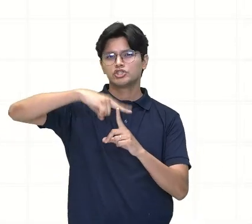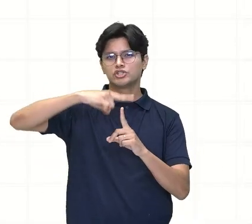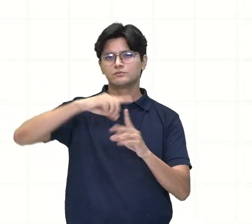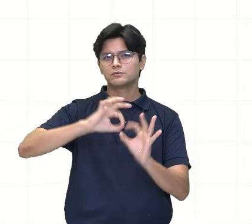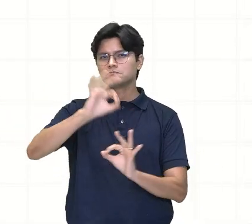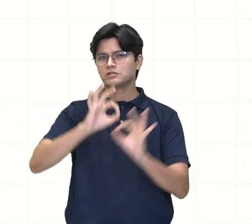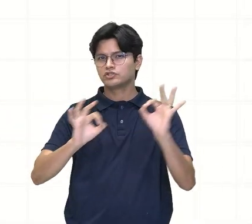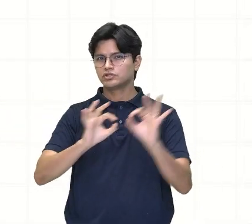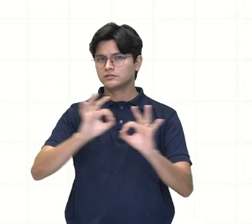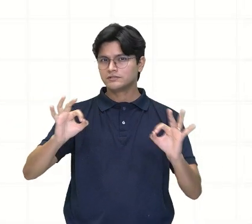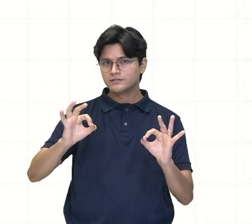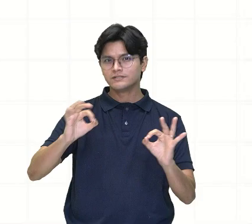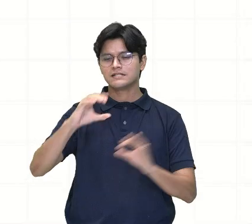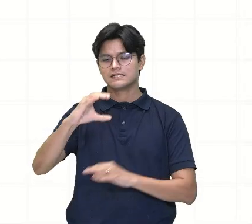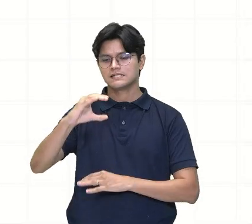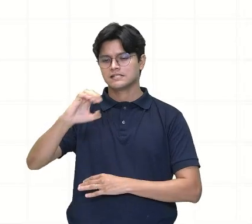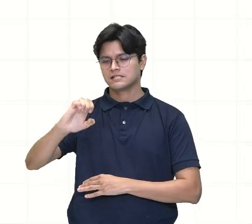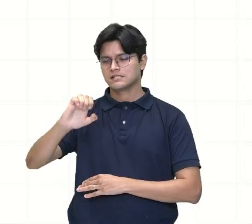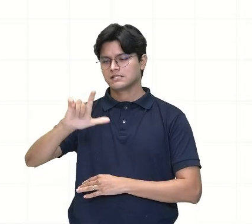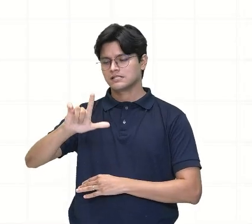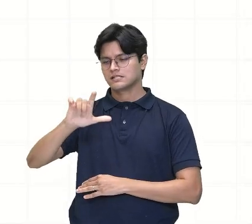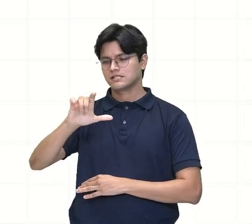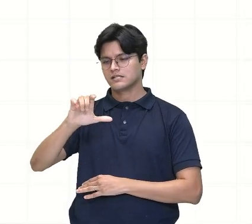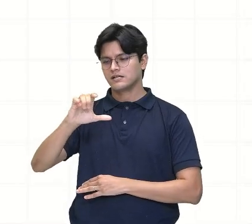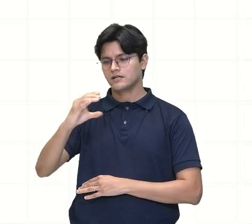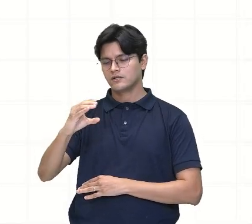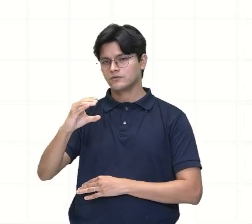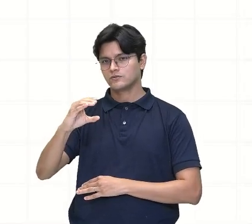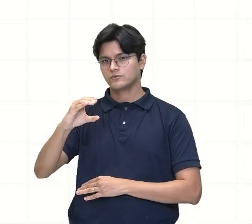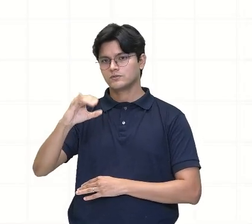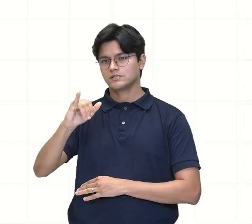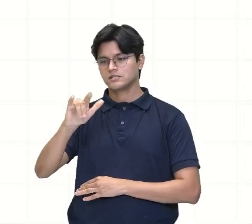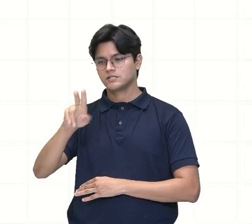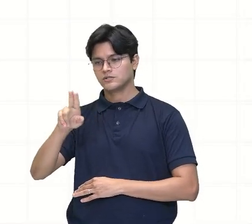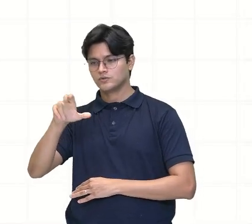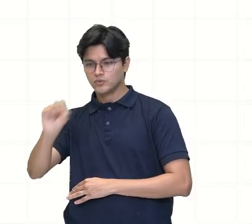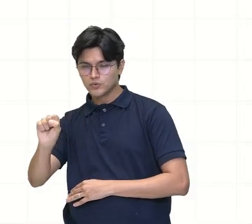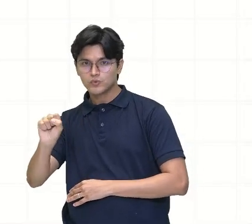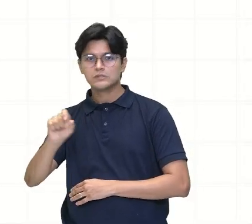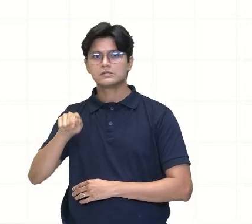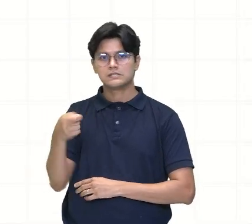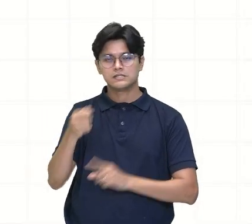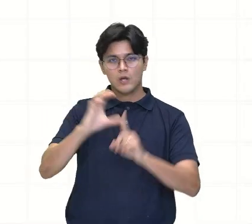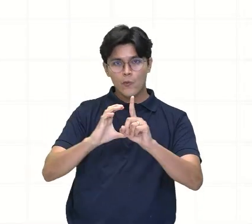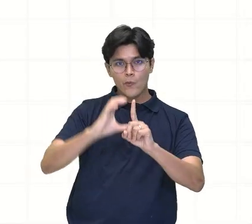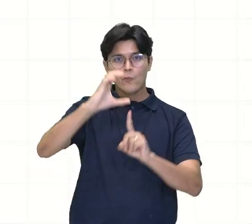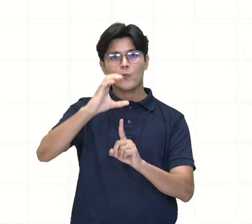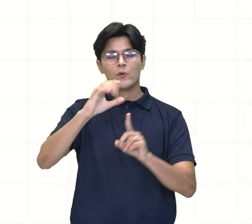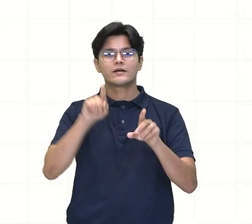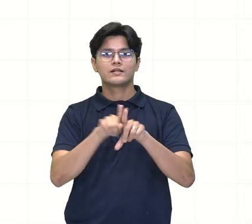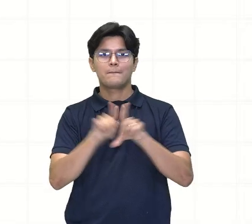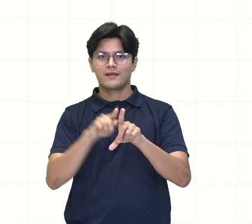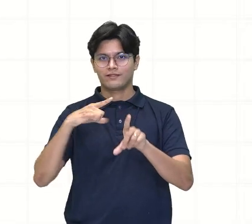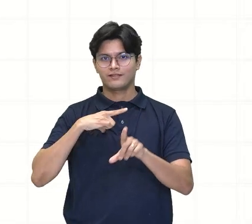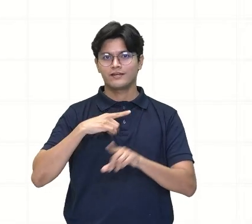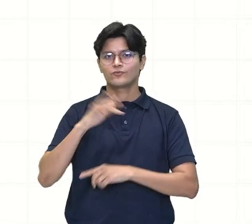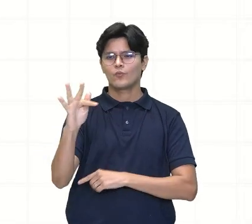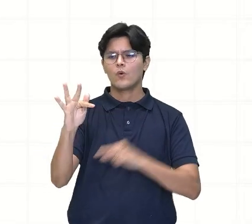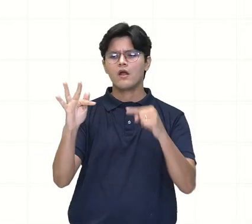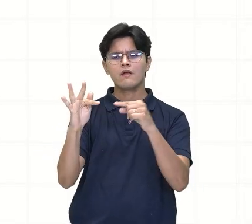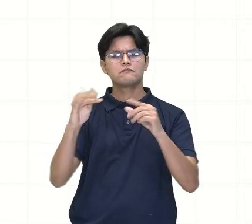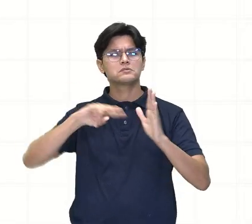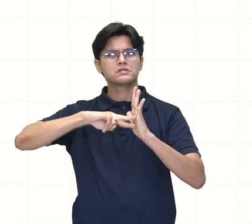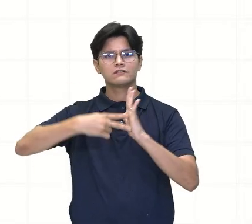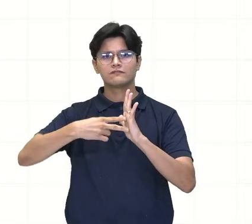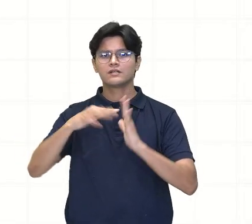essa grandeza aqui, que é um grau F. Esse aqui é a temperatura dada em Fahrenheit. Ela é usada em